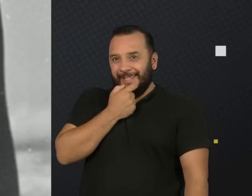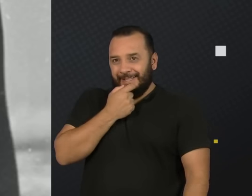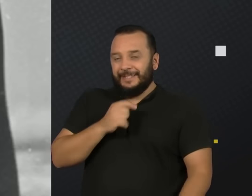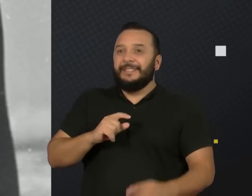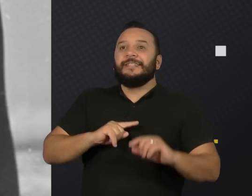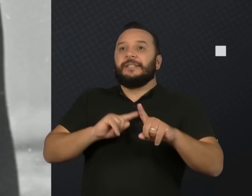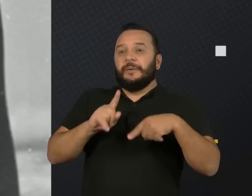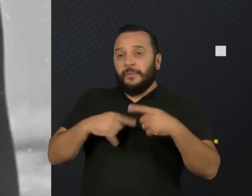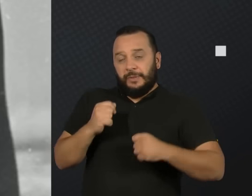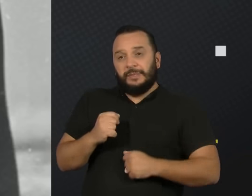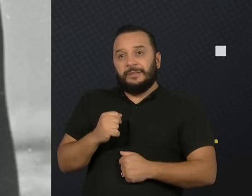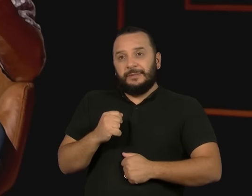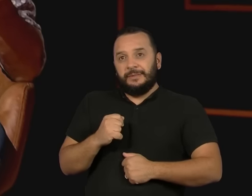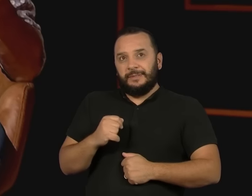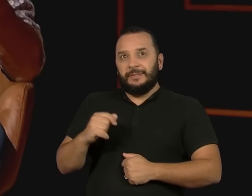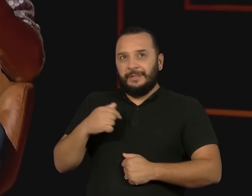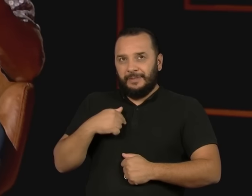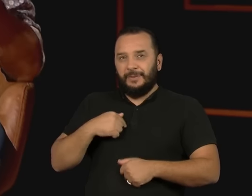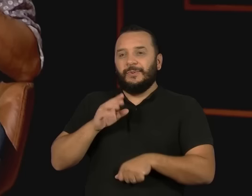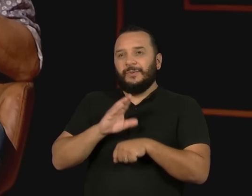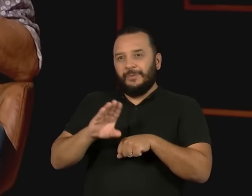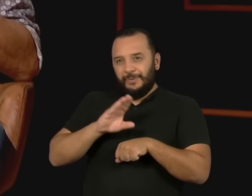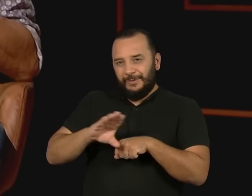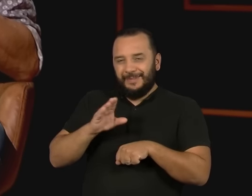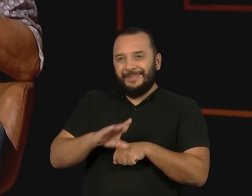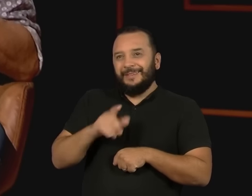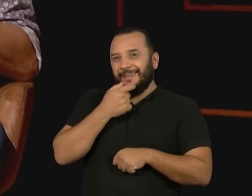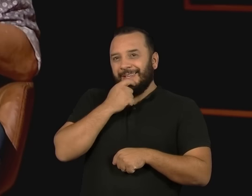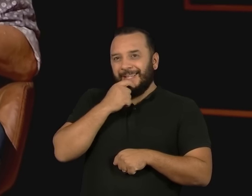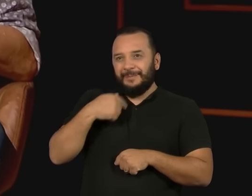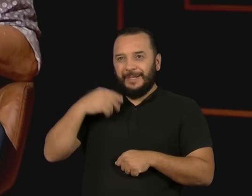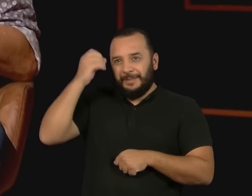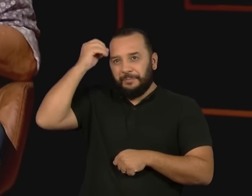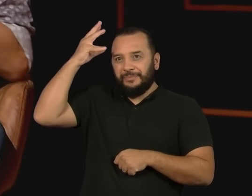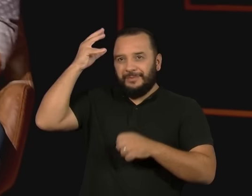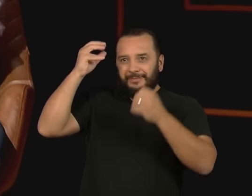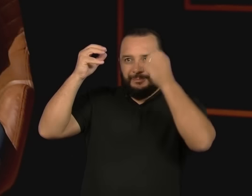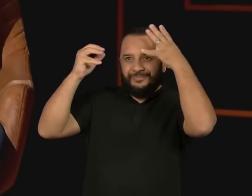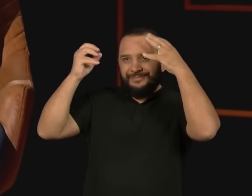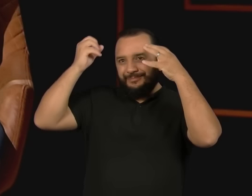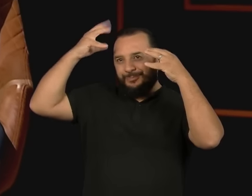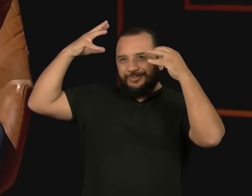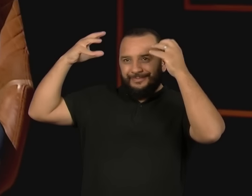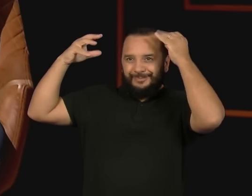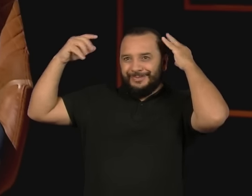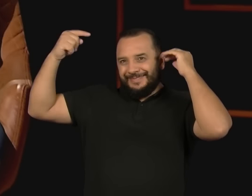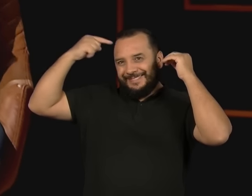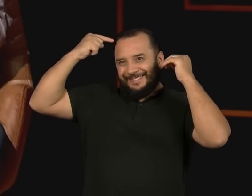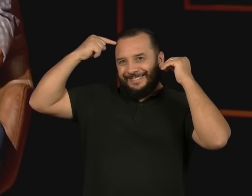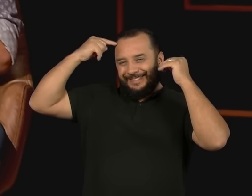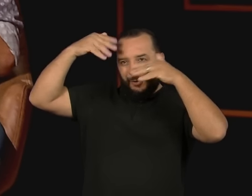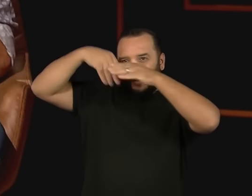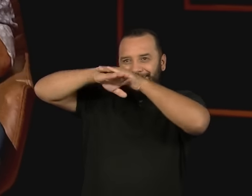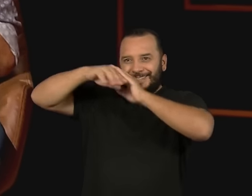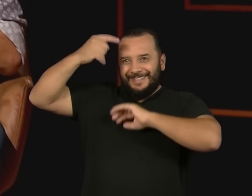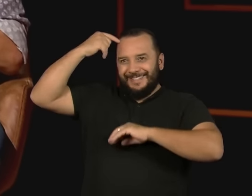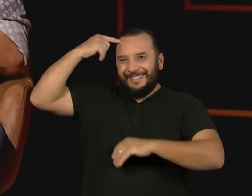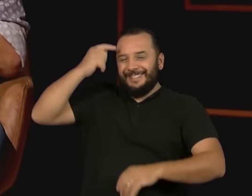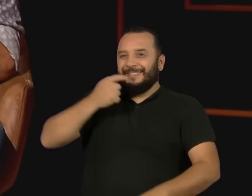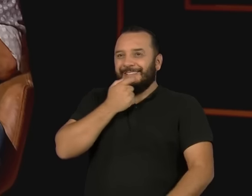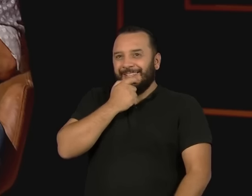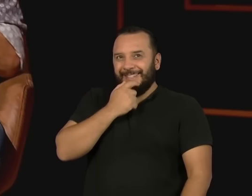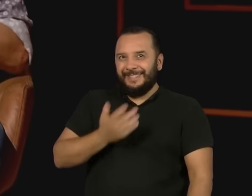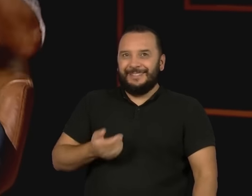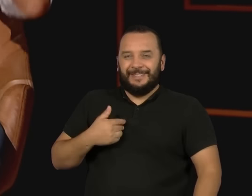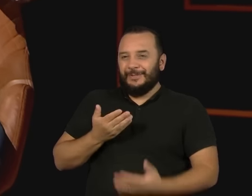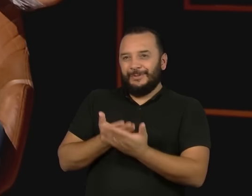quando eu fui fazer cursos de inglês, parecia que tinha uma gavetinha com tudo ali guardado. Tipo, eu não estudava para a